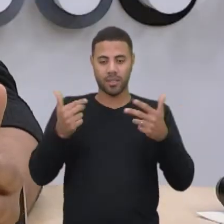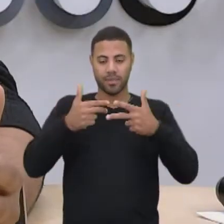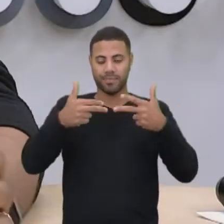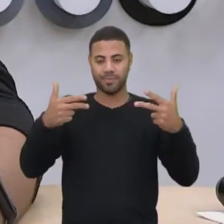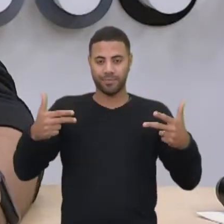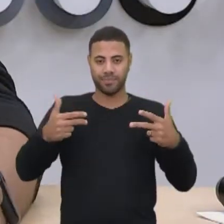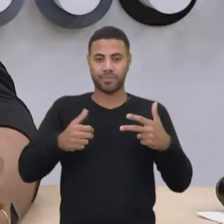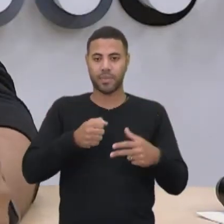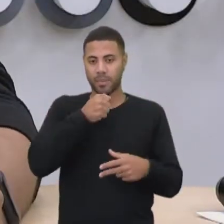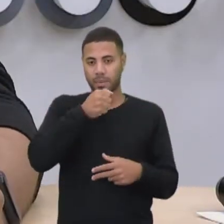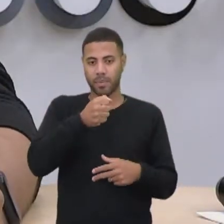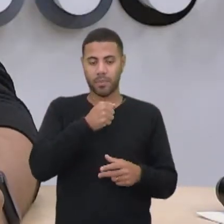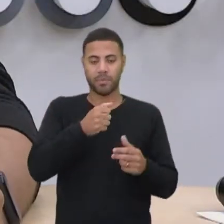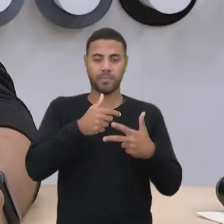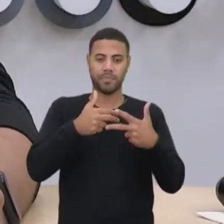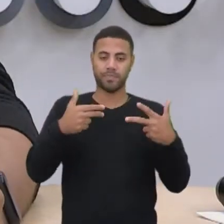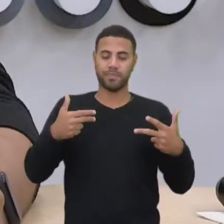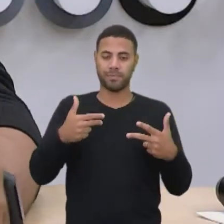nessa questão do